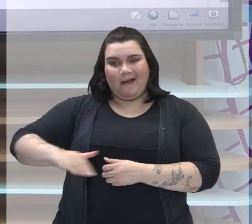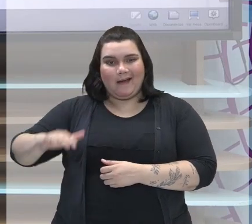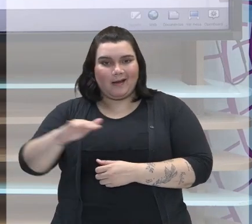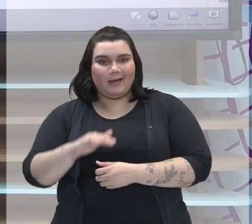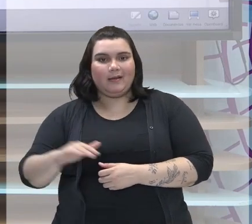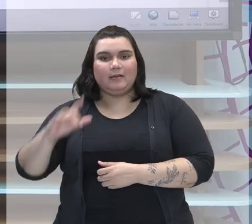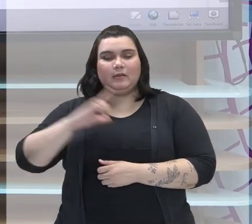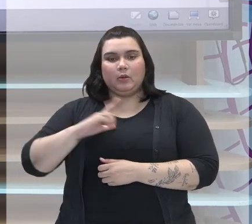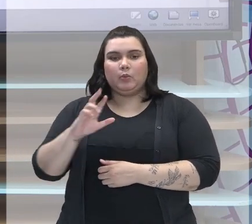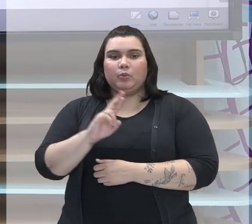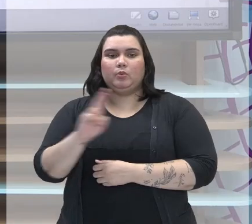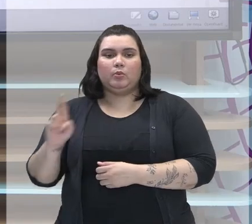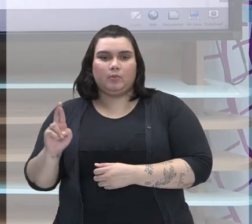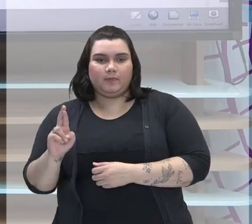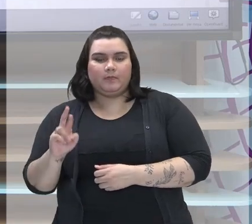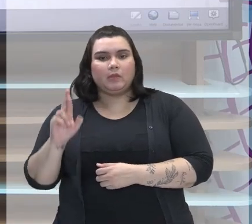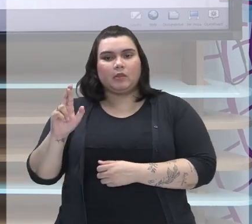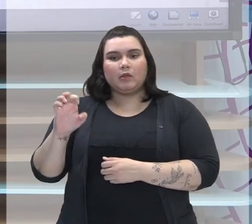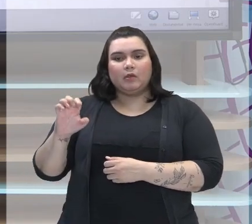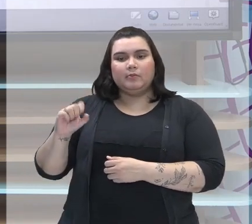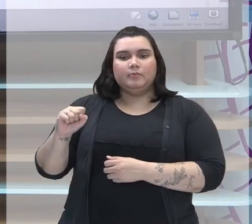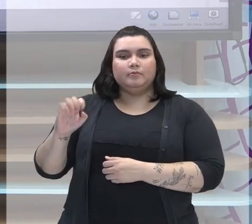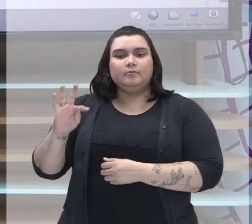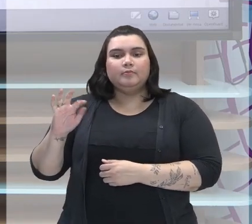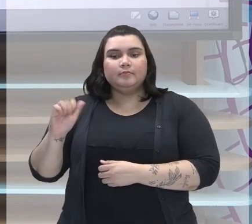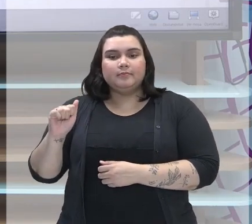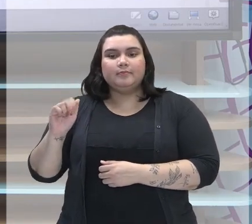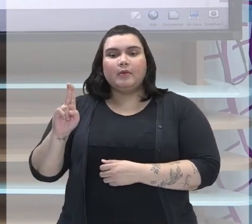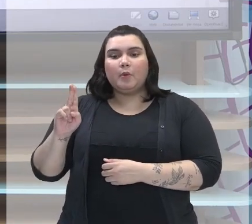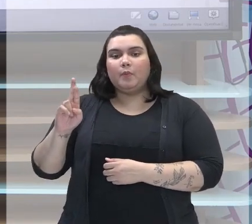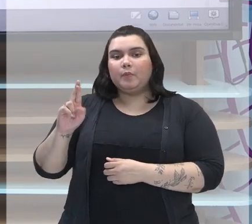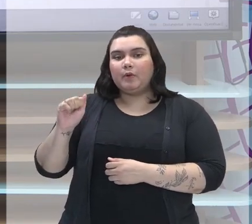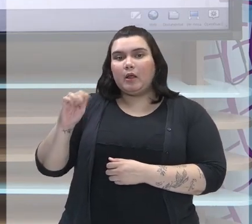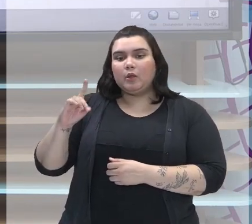ser denominado como os restauradores,